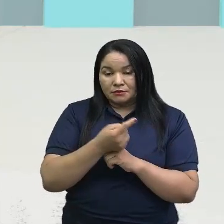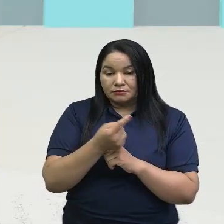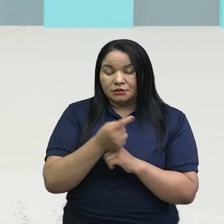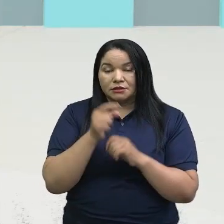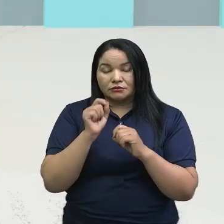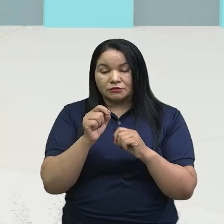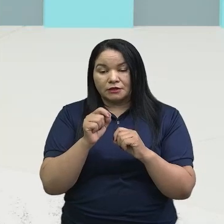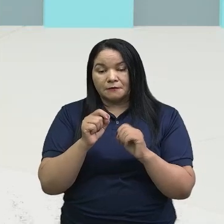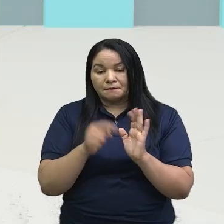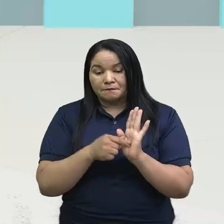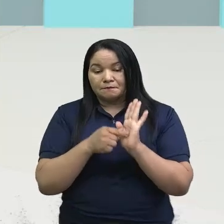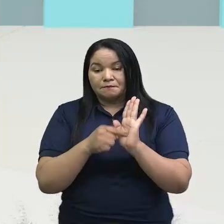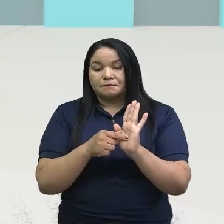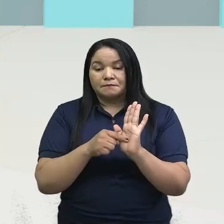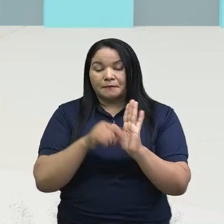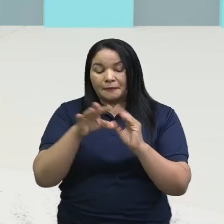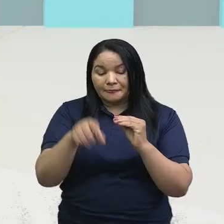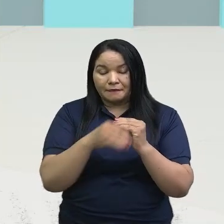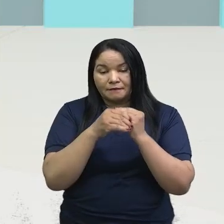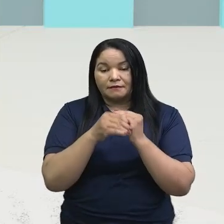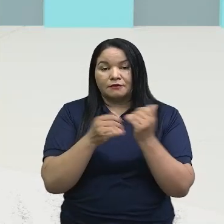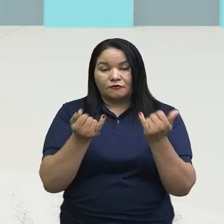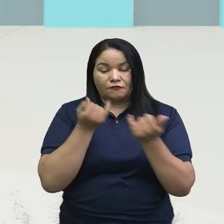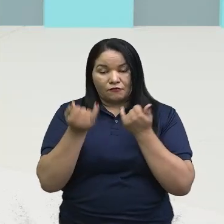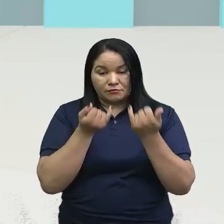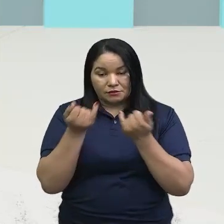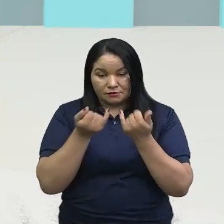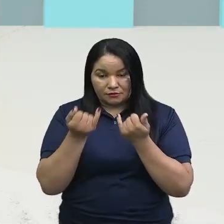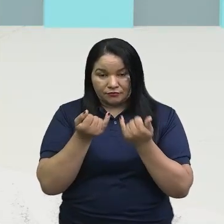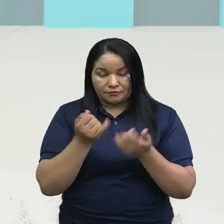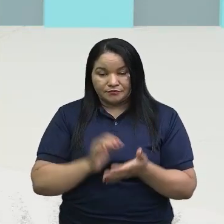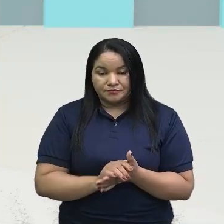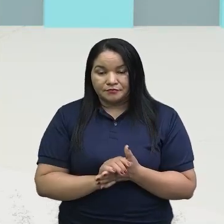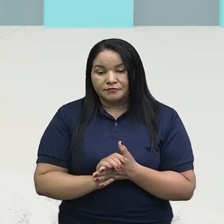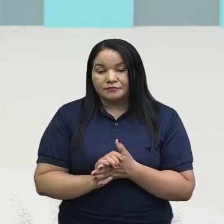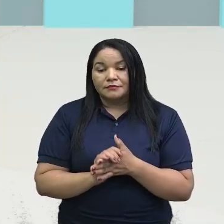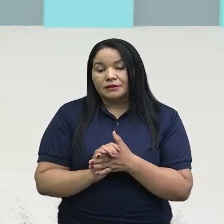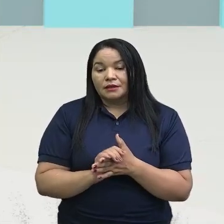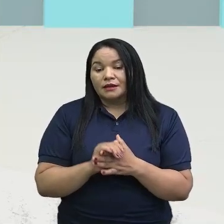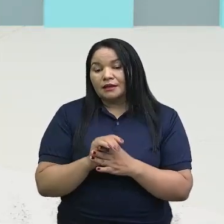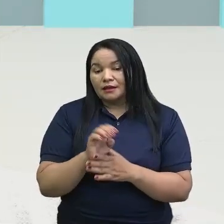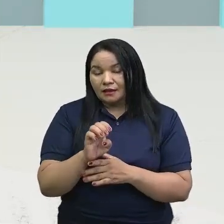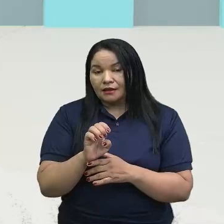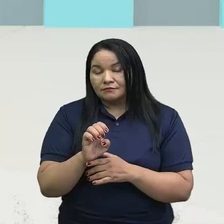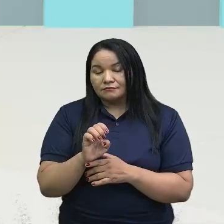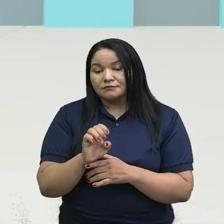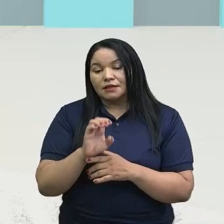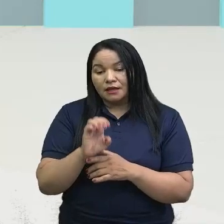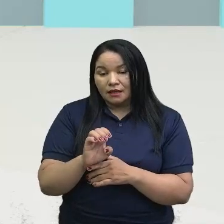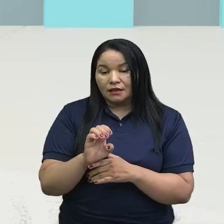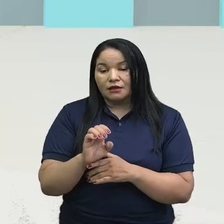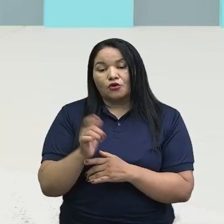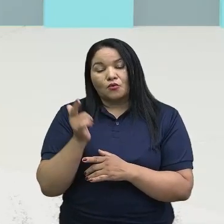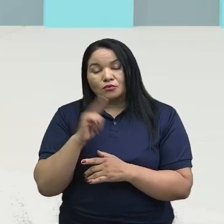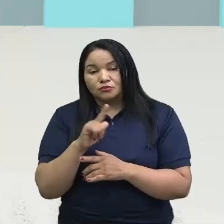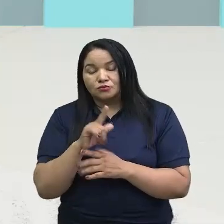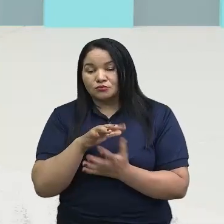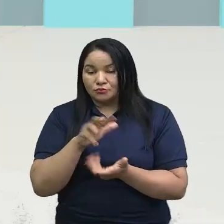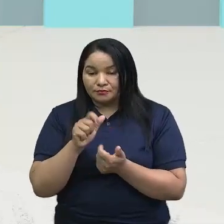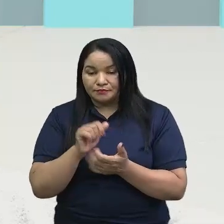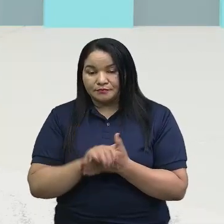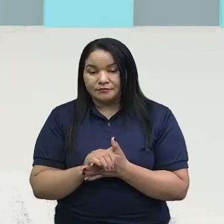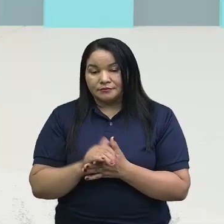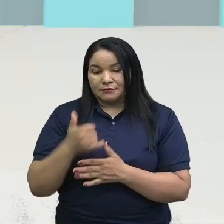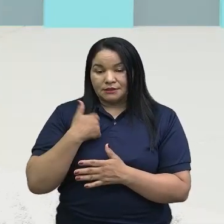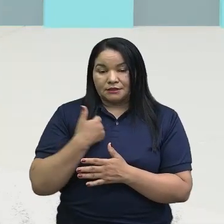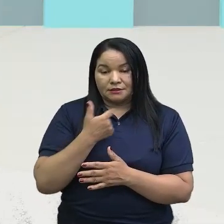sendo acrescentada uma informação a mais aí, e conquista o mundo. Aos 70 anos, ela olha